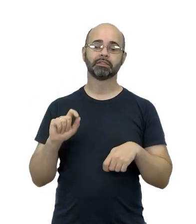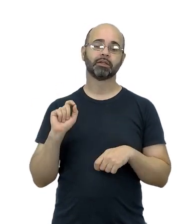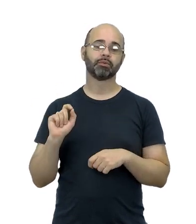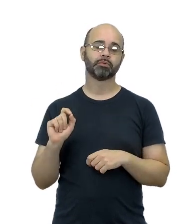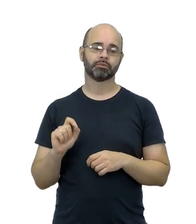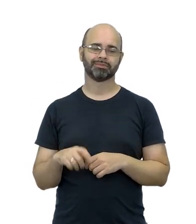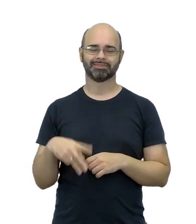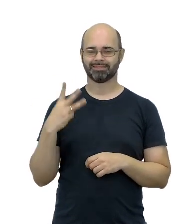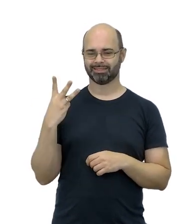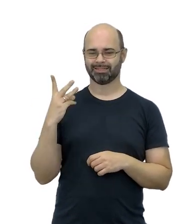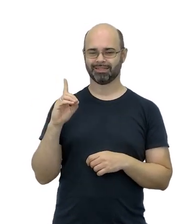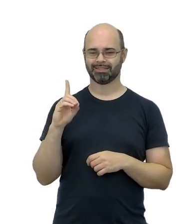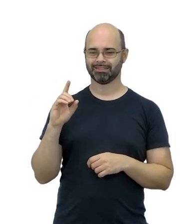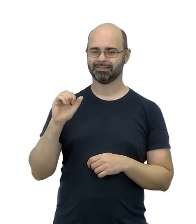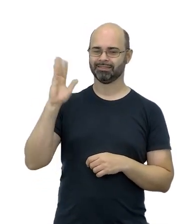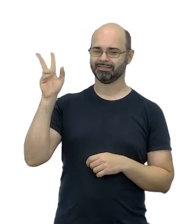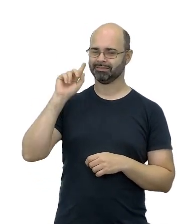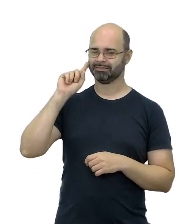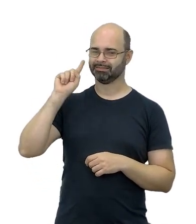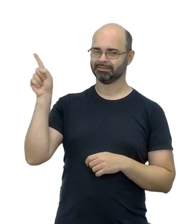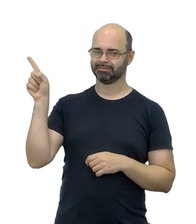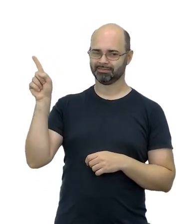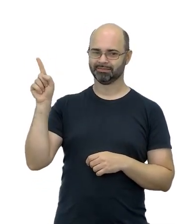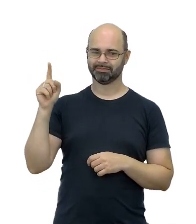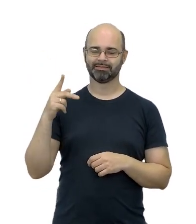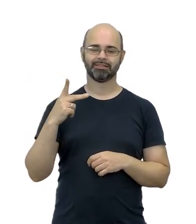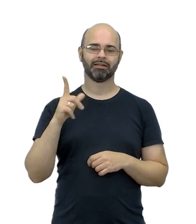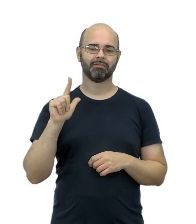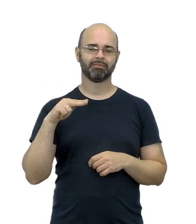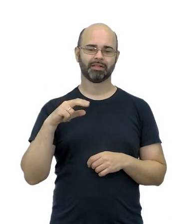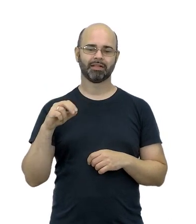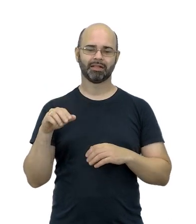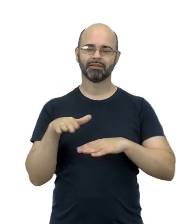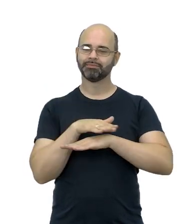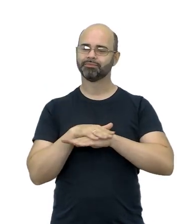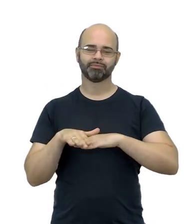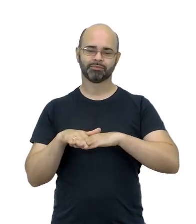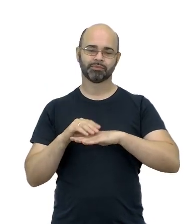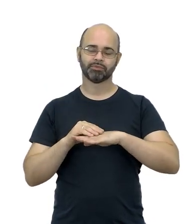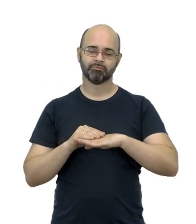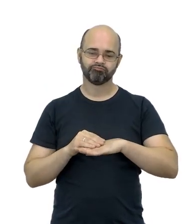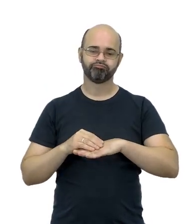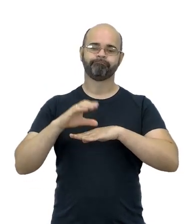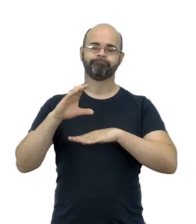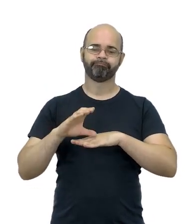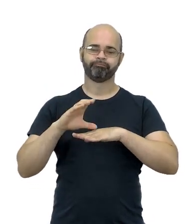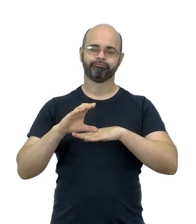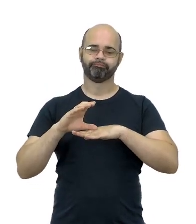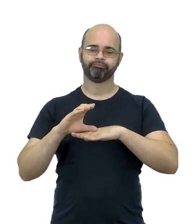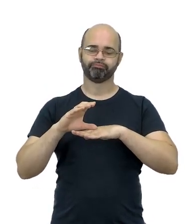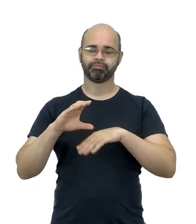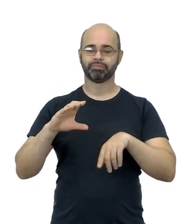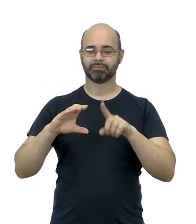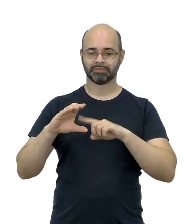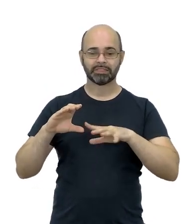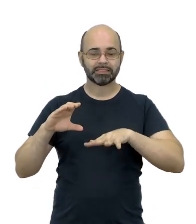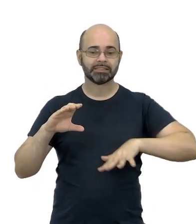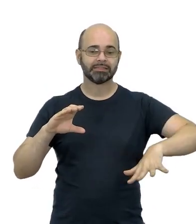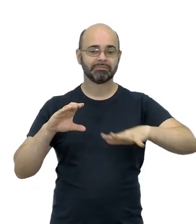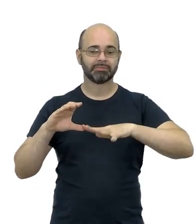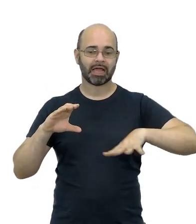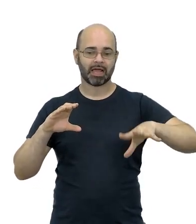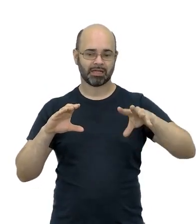tridimensionais são aquelas que estão fora do plano, ou seja, elas ocupam um lugar no espaço. E as